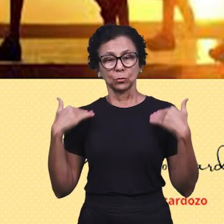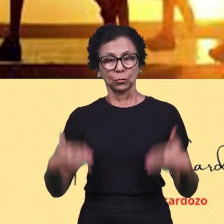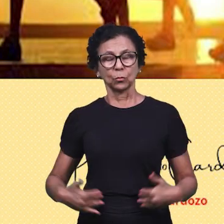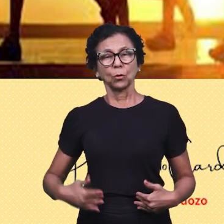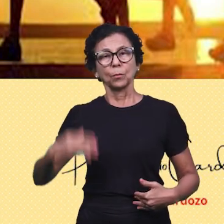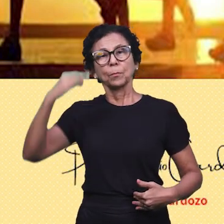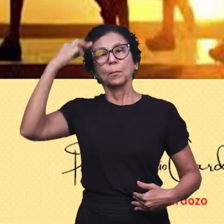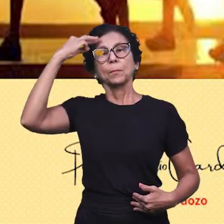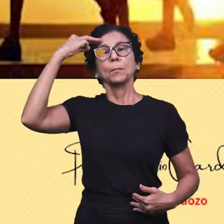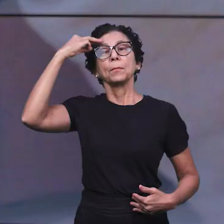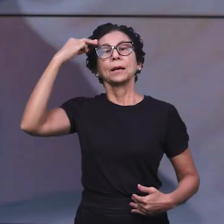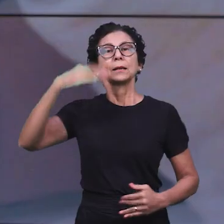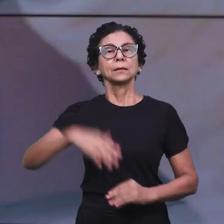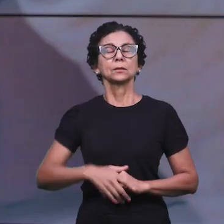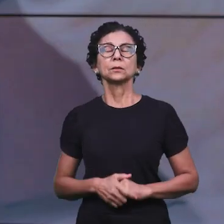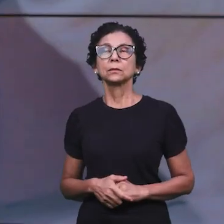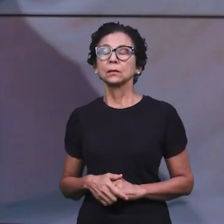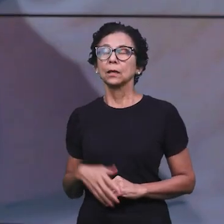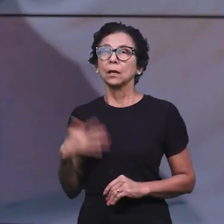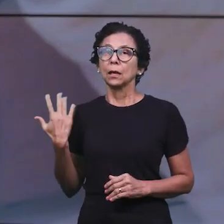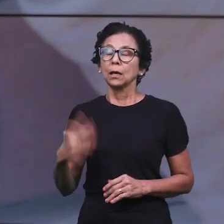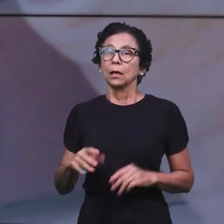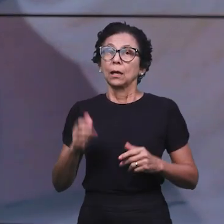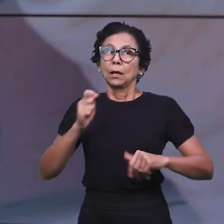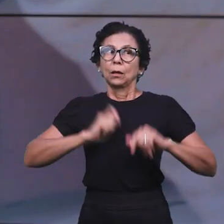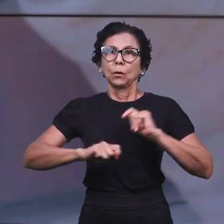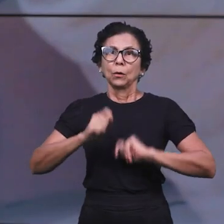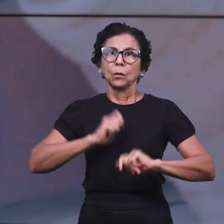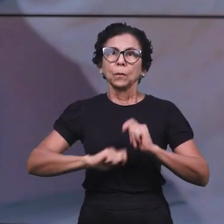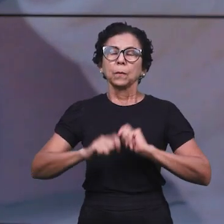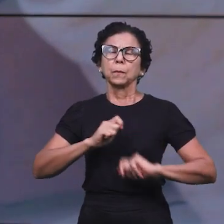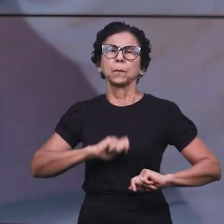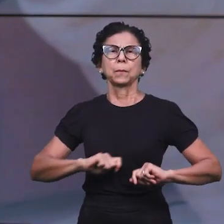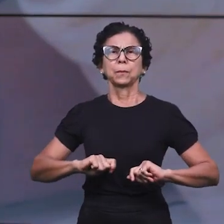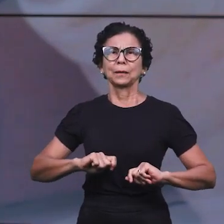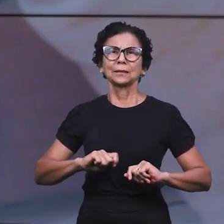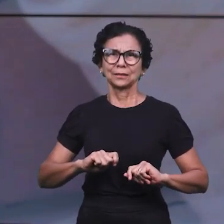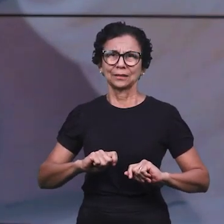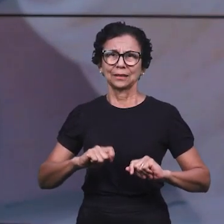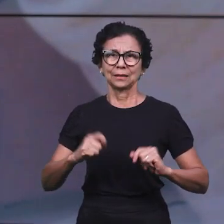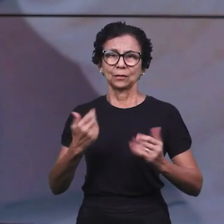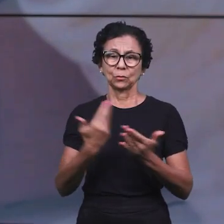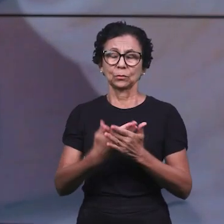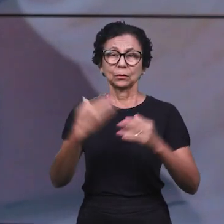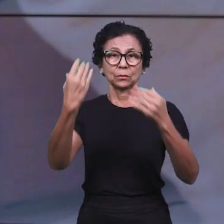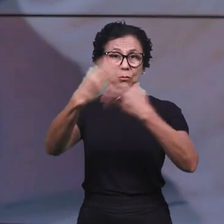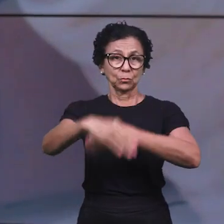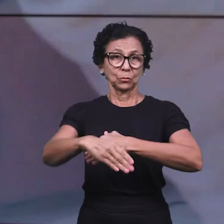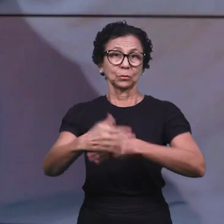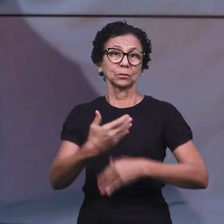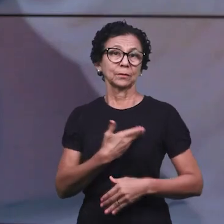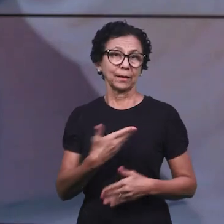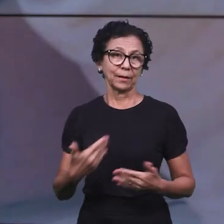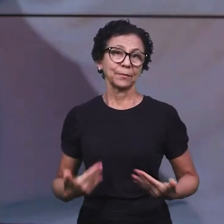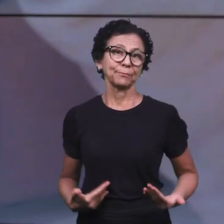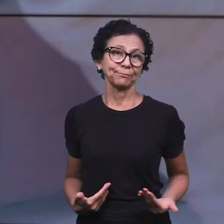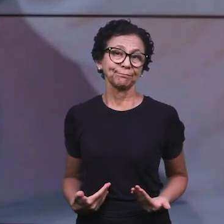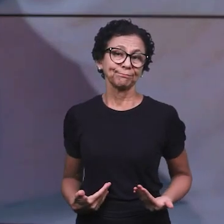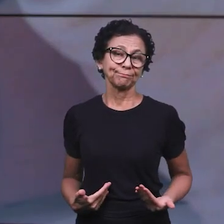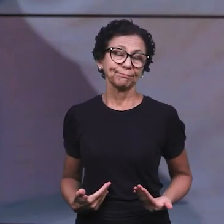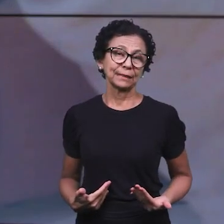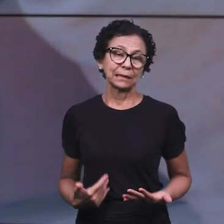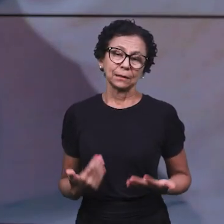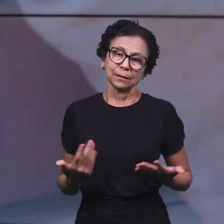tá? Quantos momentos de ansiedade às vezes se levantam quando a gente está estudando para concursos públicos, né? E isso pode